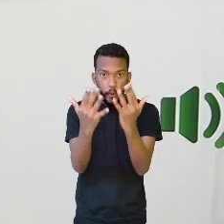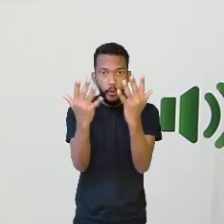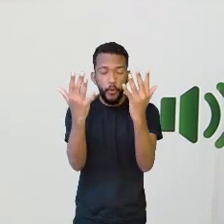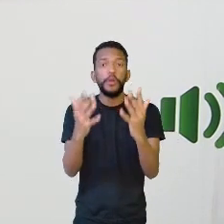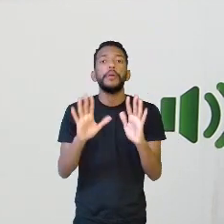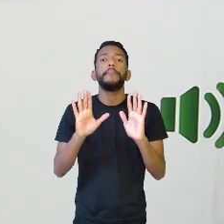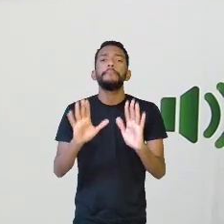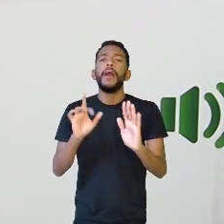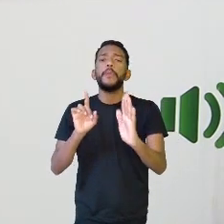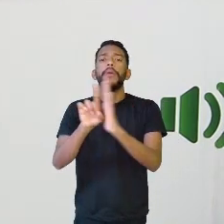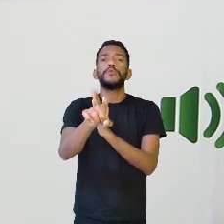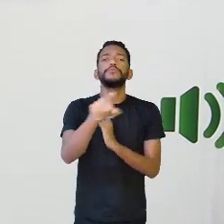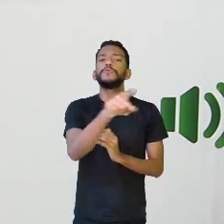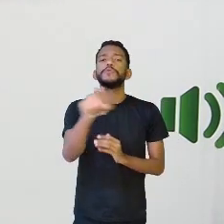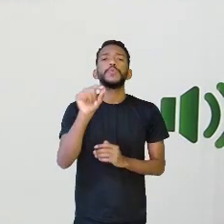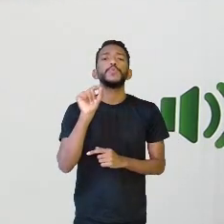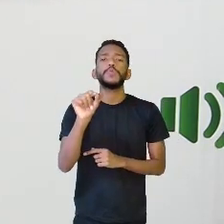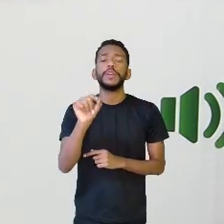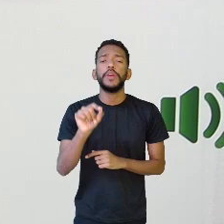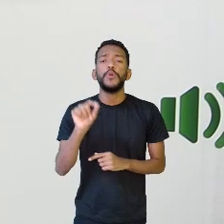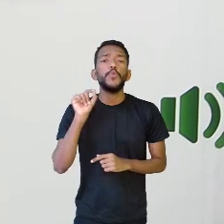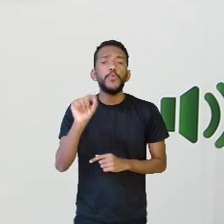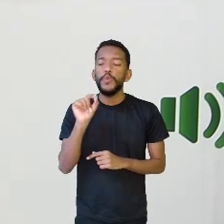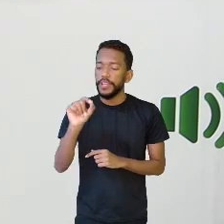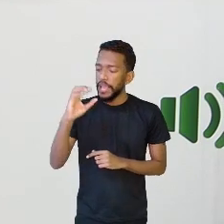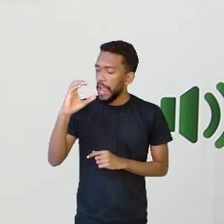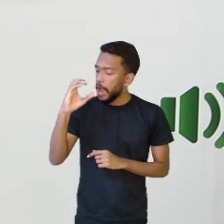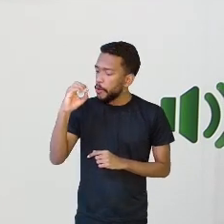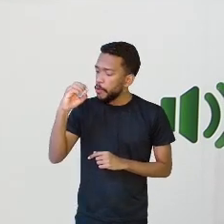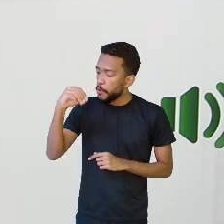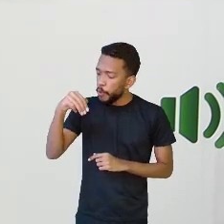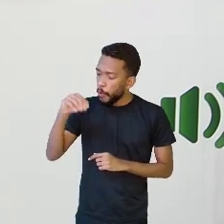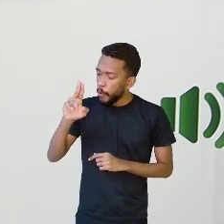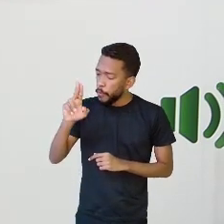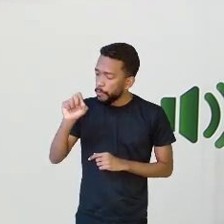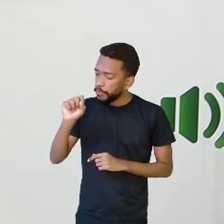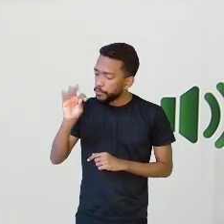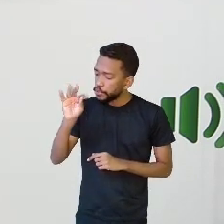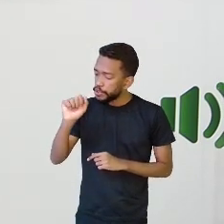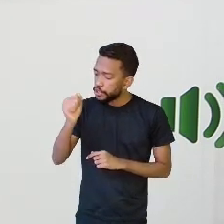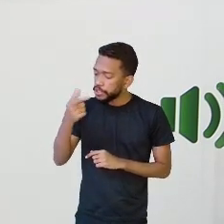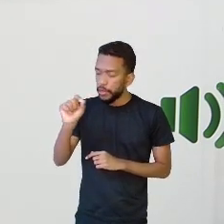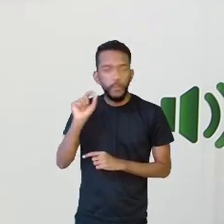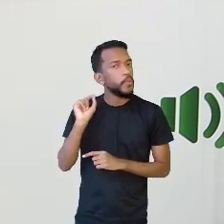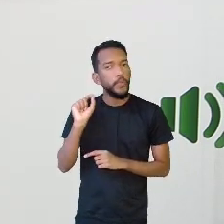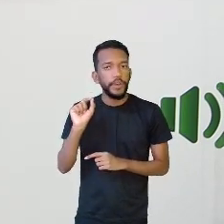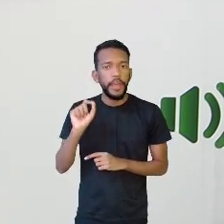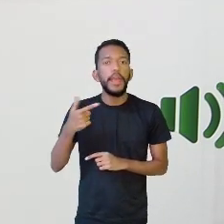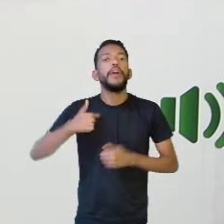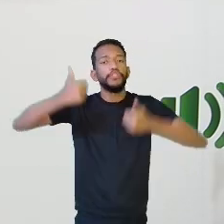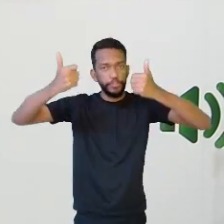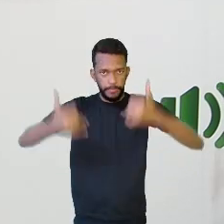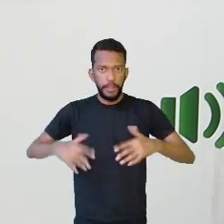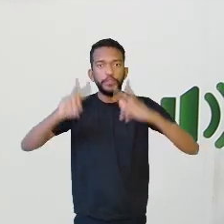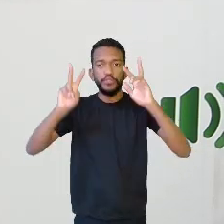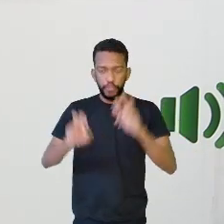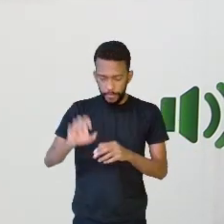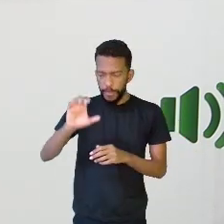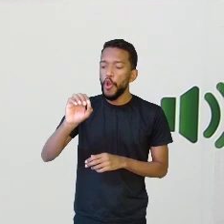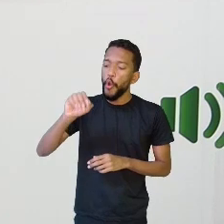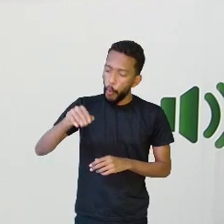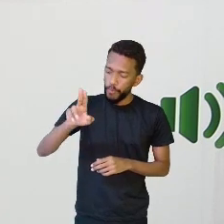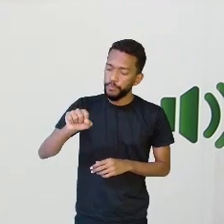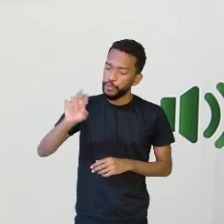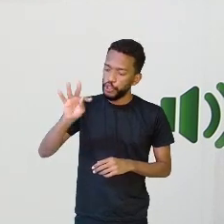para vocês. O que é combustão? Quando eu falo para vocês em combustão,